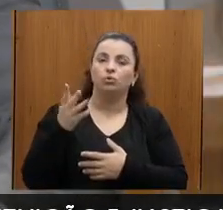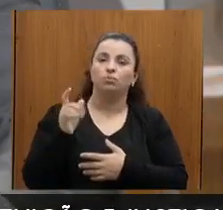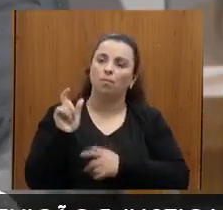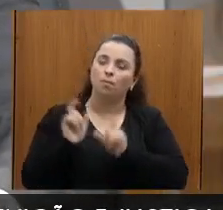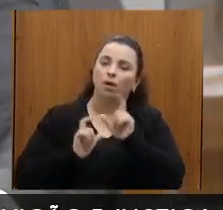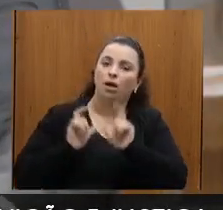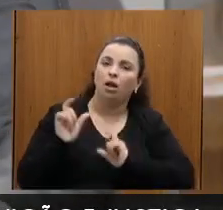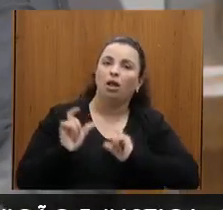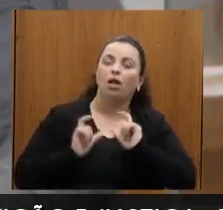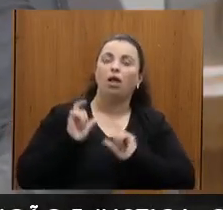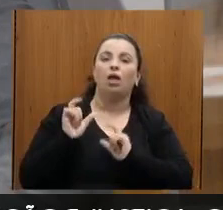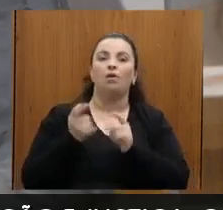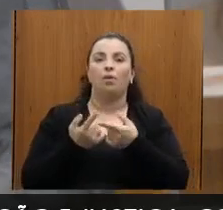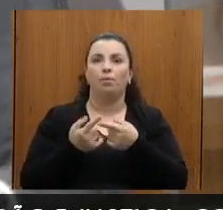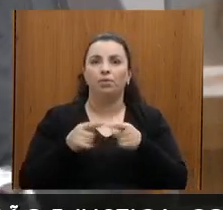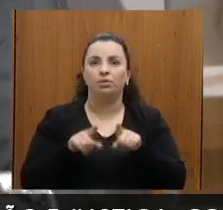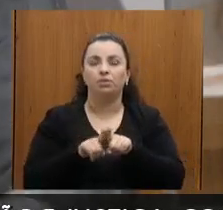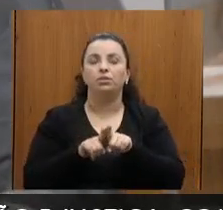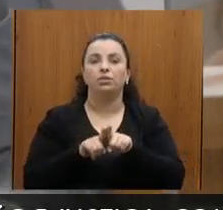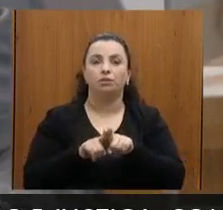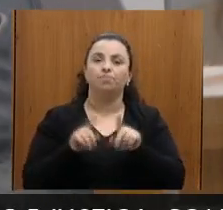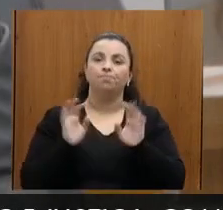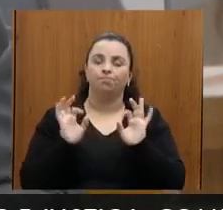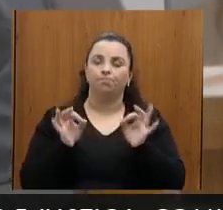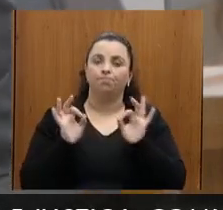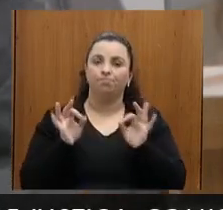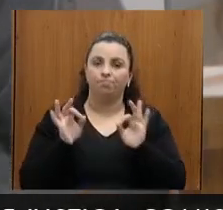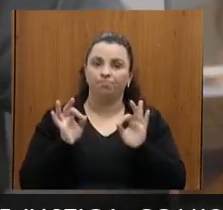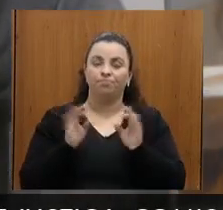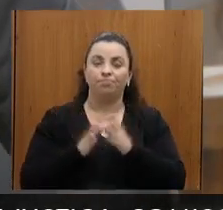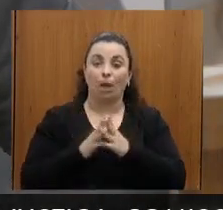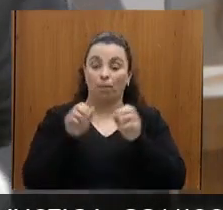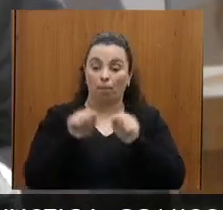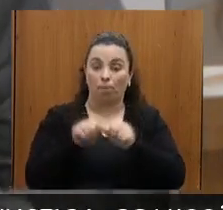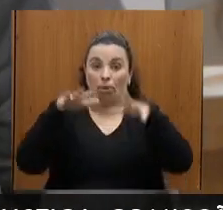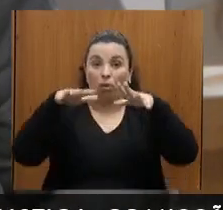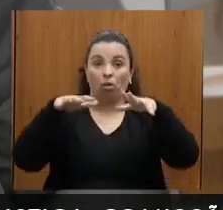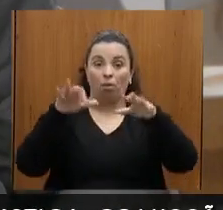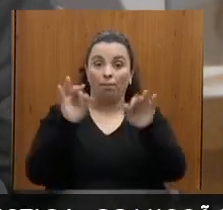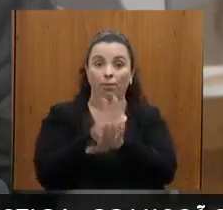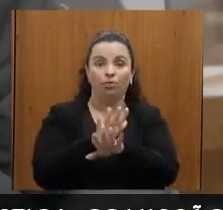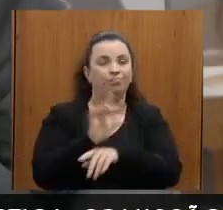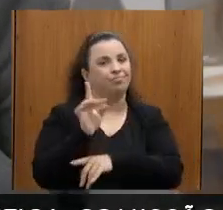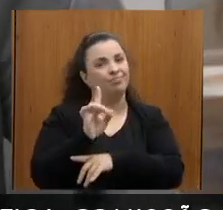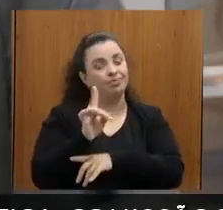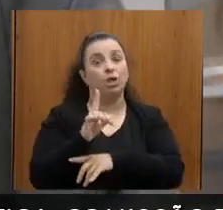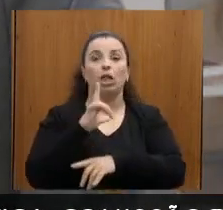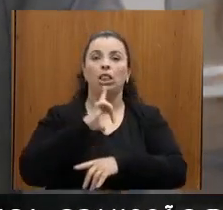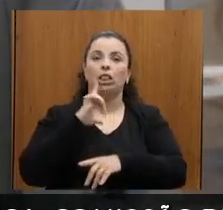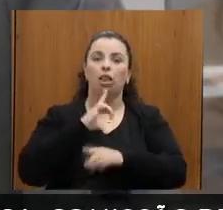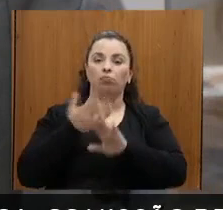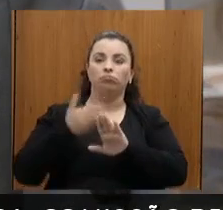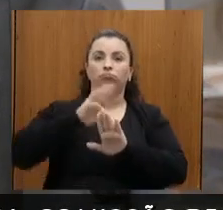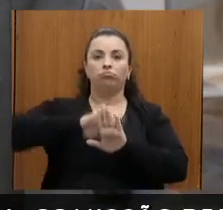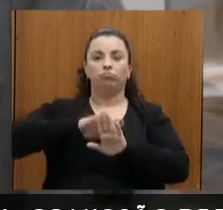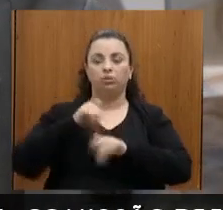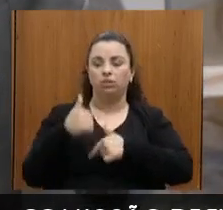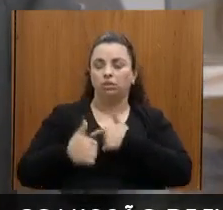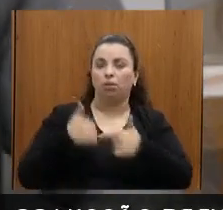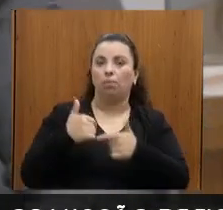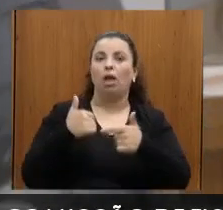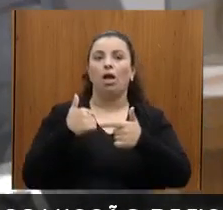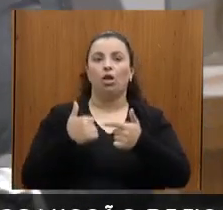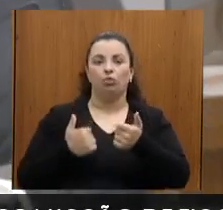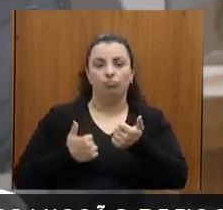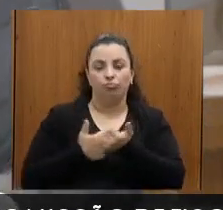sua parceria. Realmente, não existe mágica, existe muito trabalho, existe união de esforços